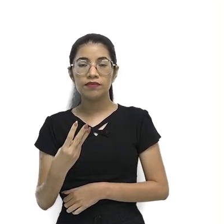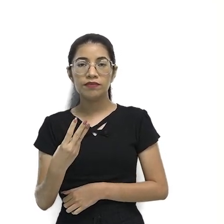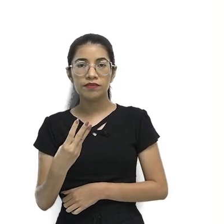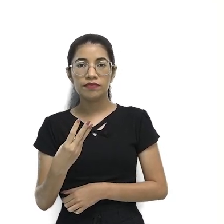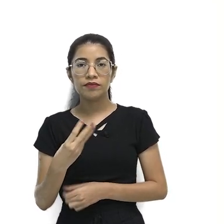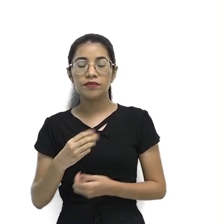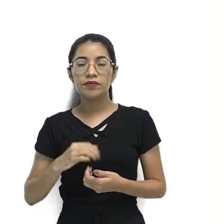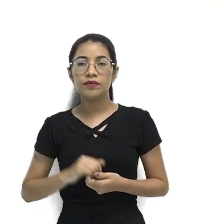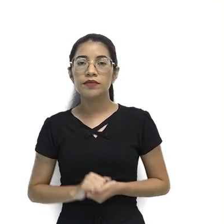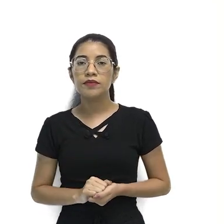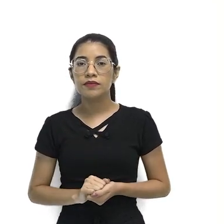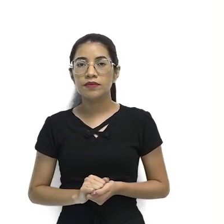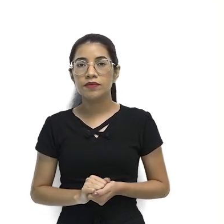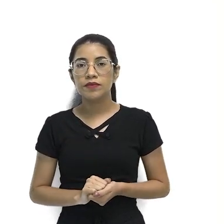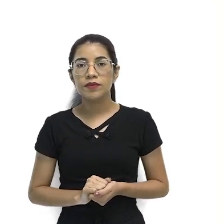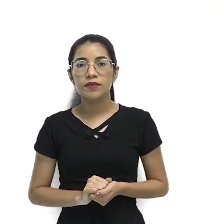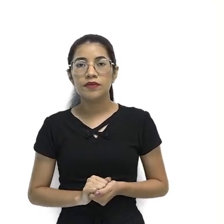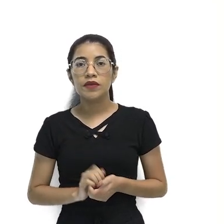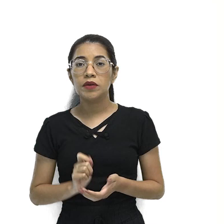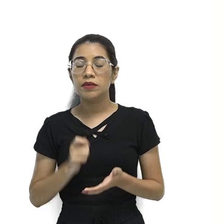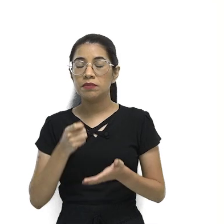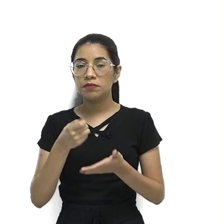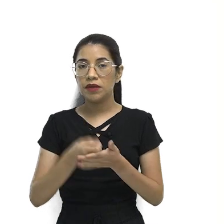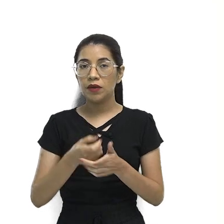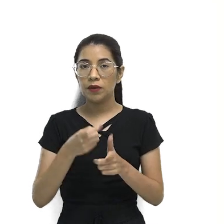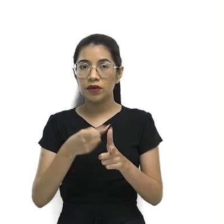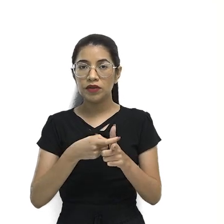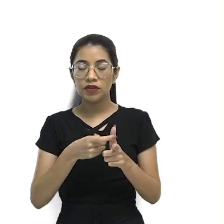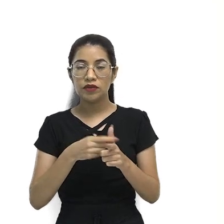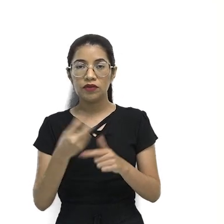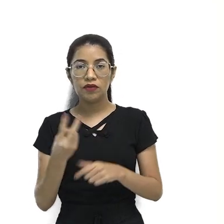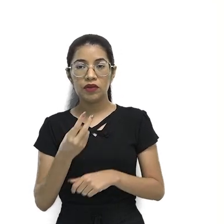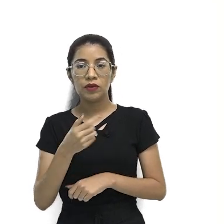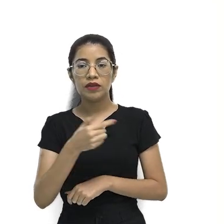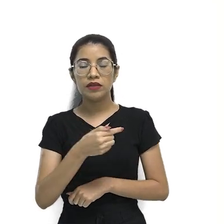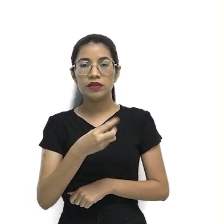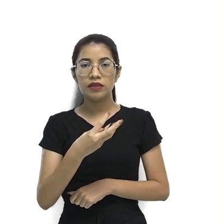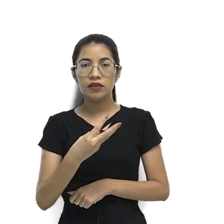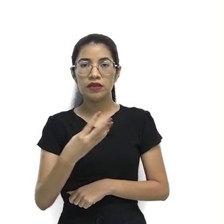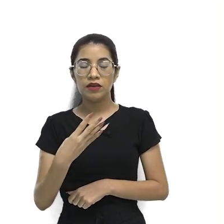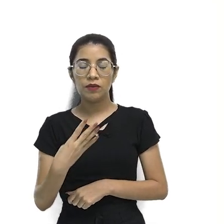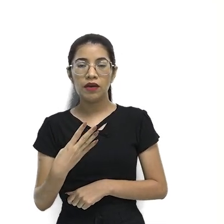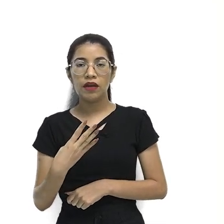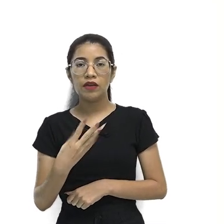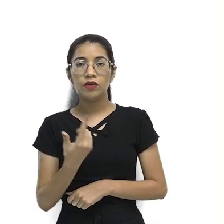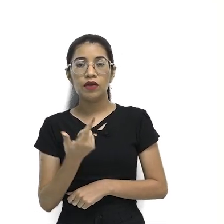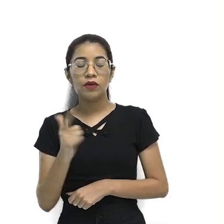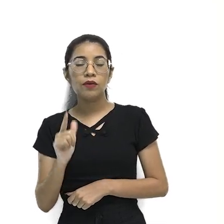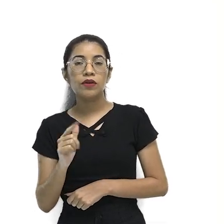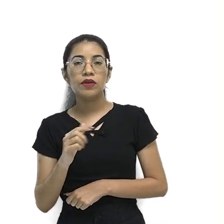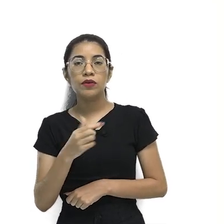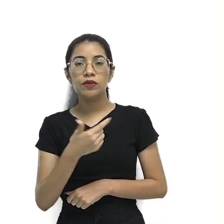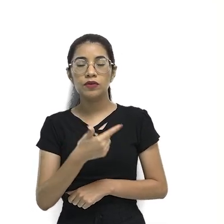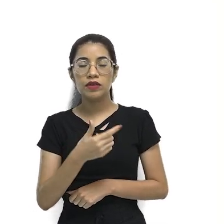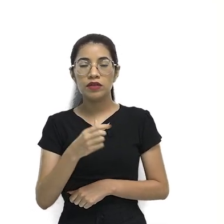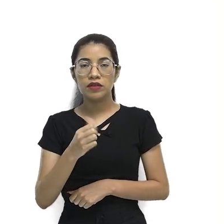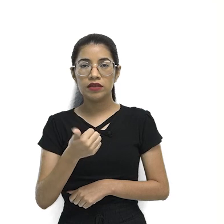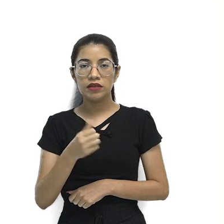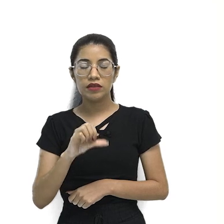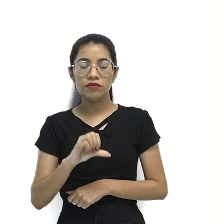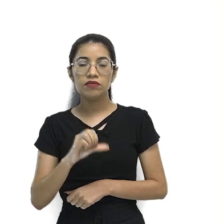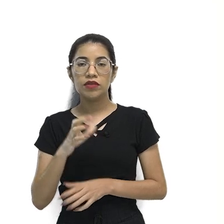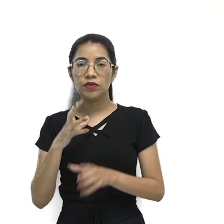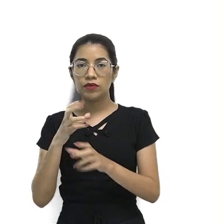953, né? Ele pagou uma dívida no valor de 734, pagou outra no valor de 219,